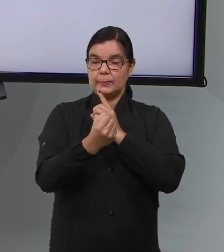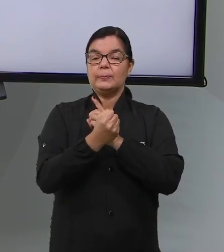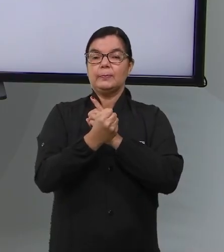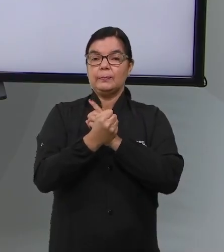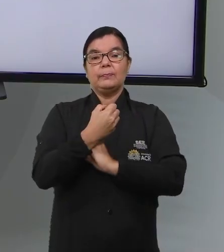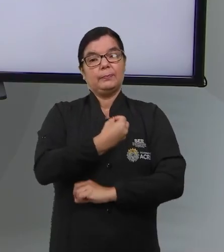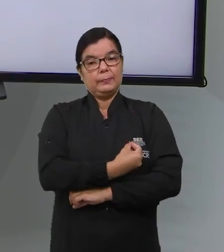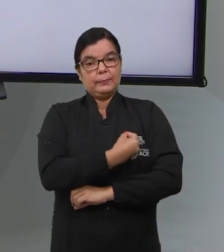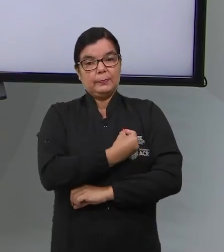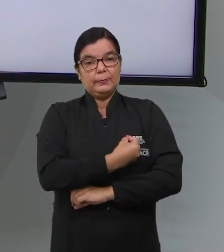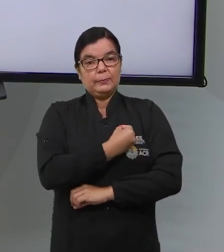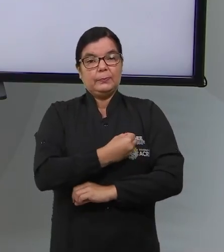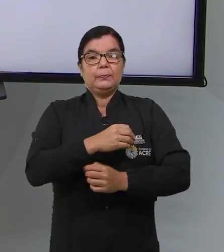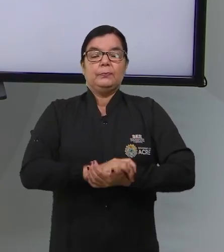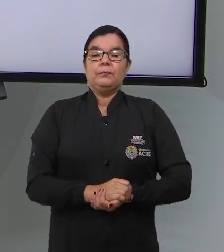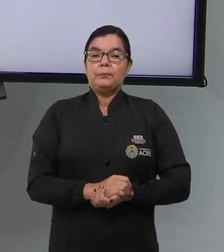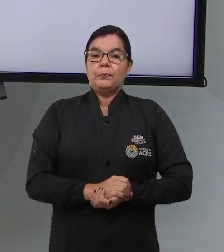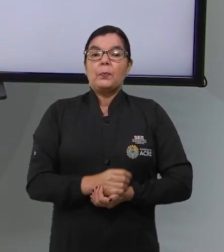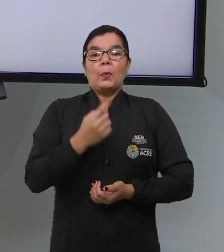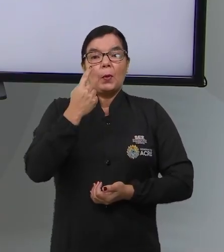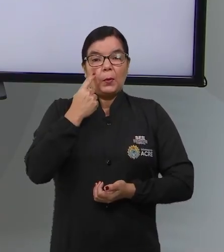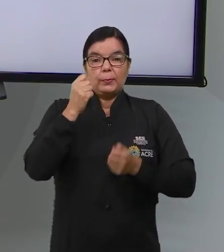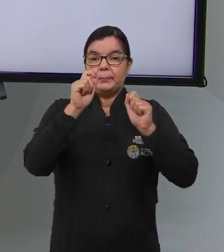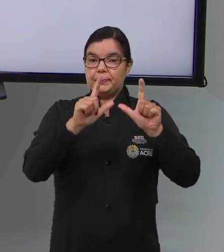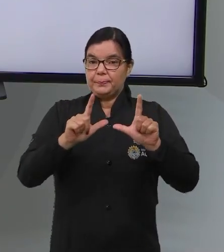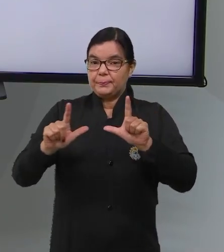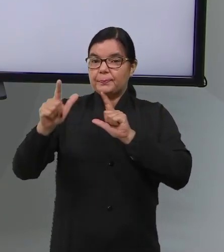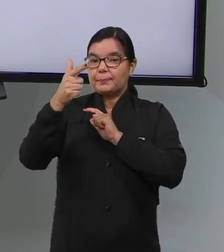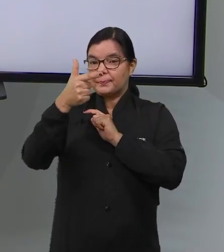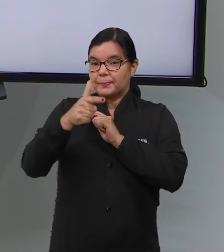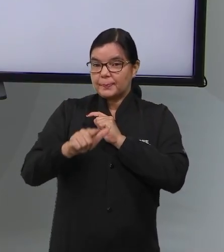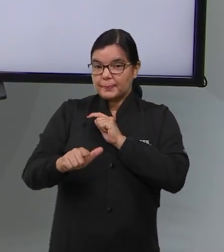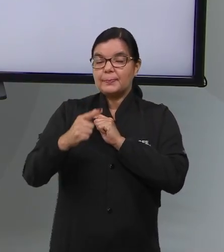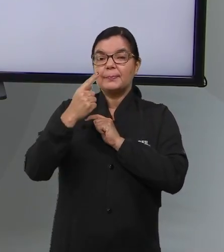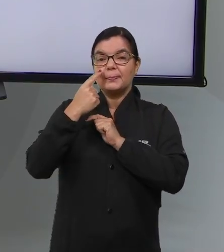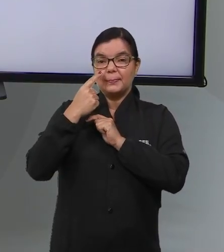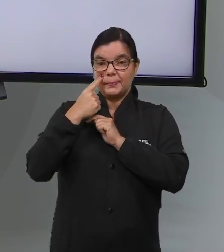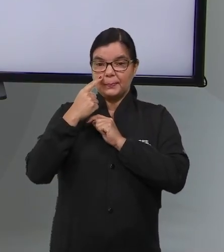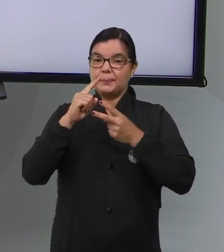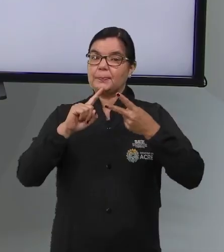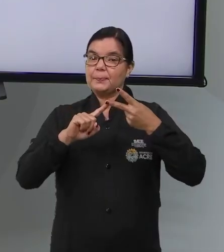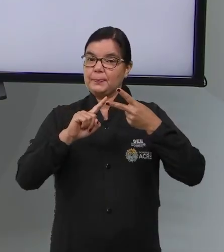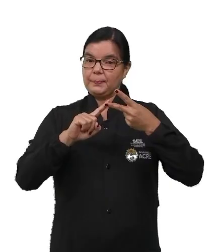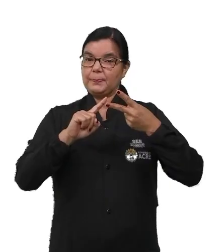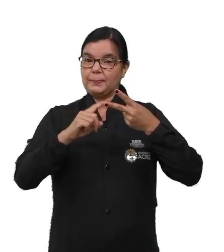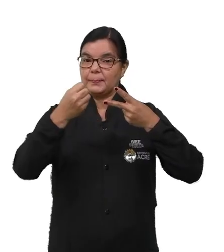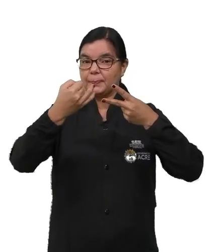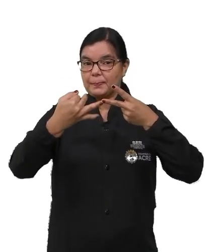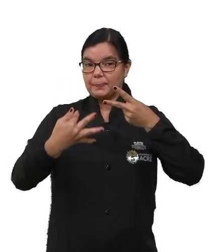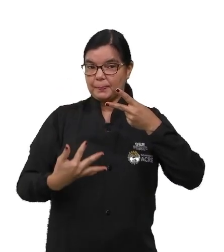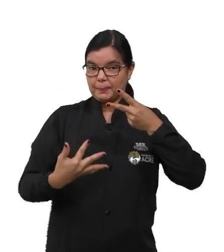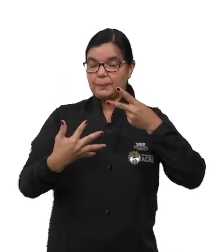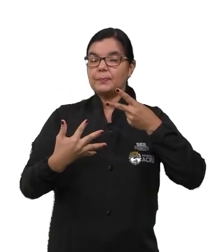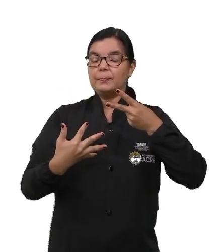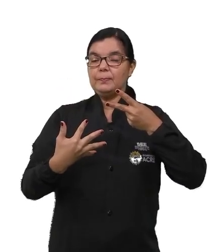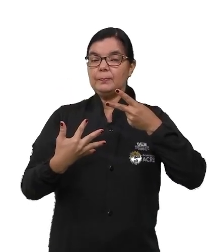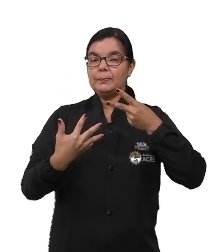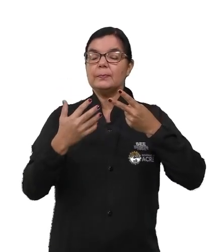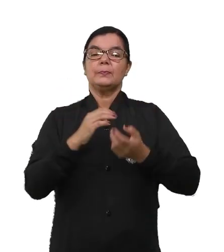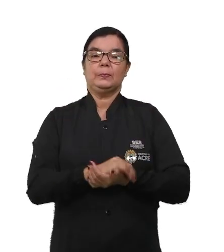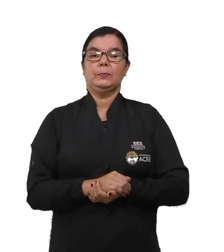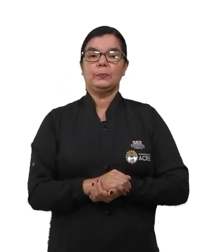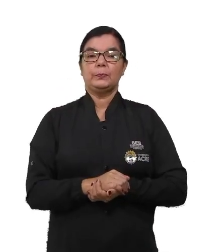então existentes. Vamos visualizar novamente e vamos para o nosso outro conceito. A setinha azul já